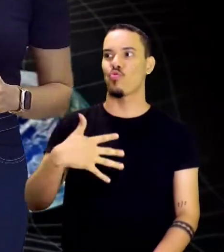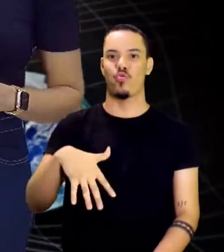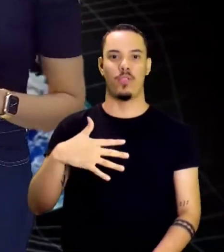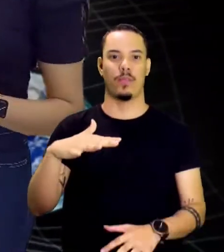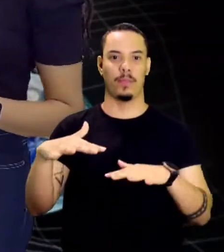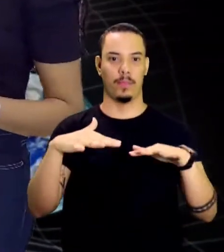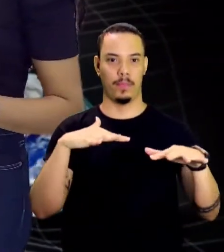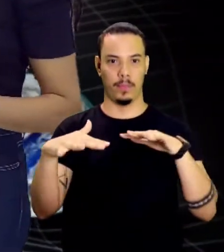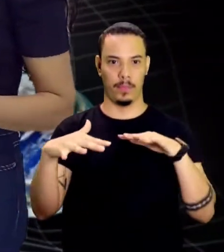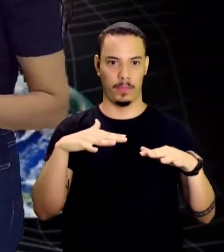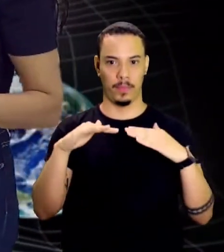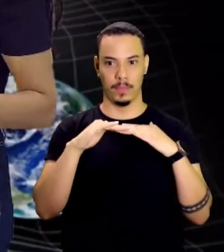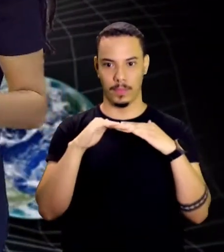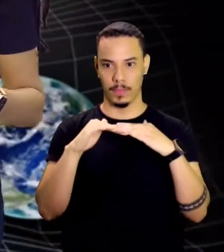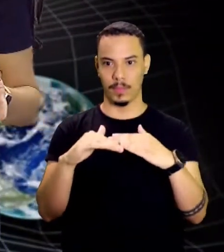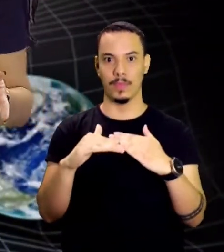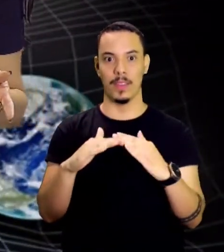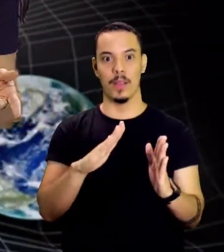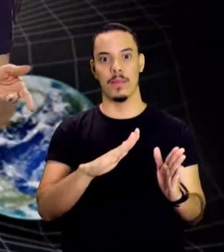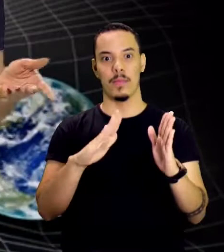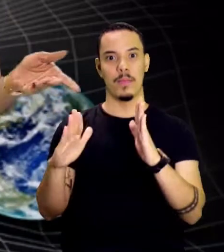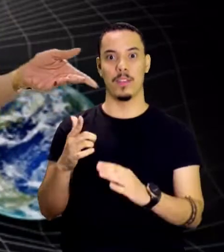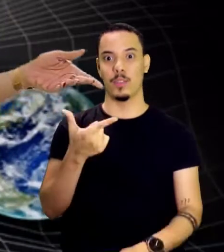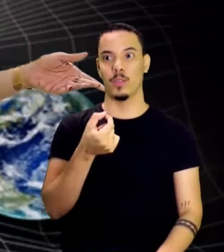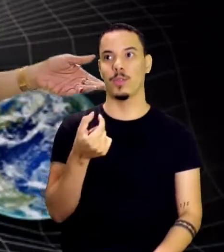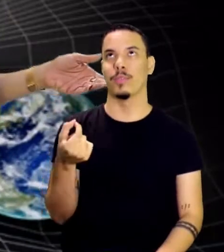movimento uniforme ainda